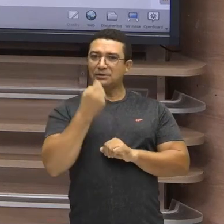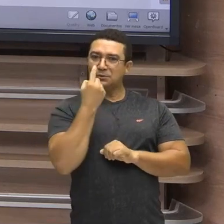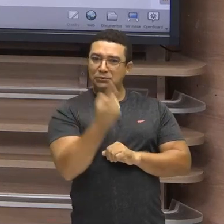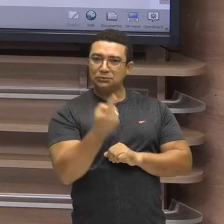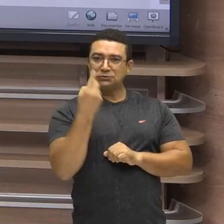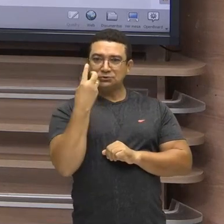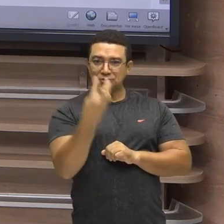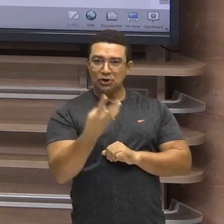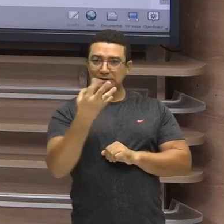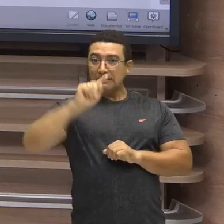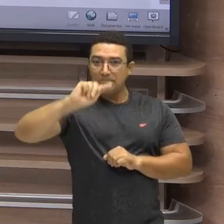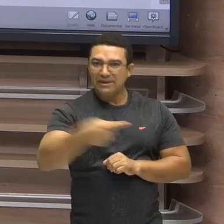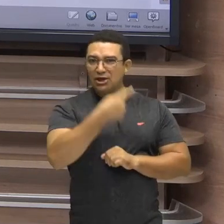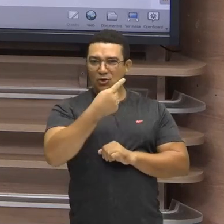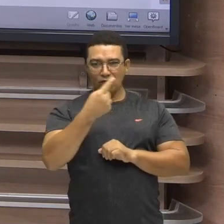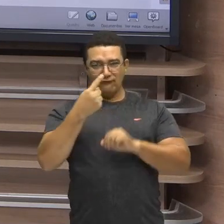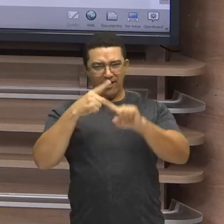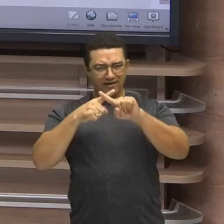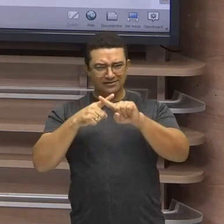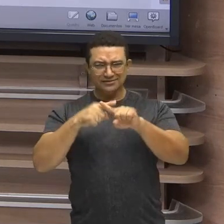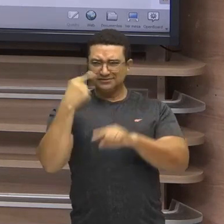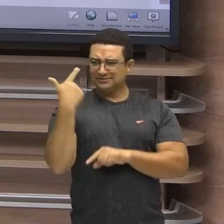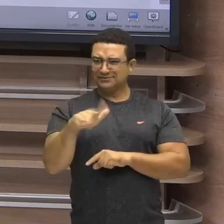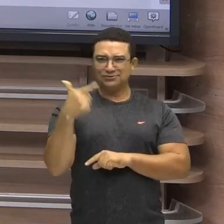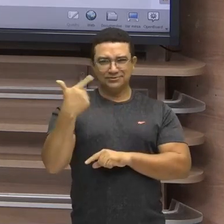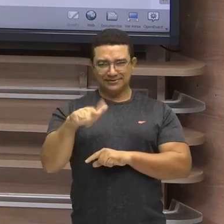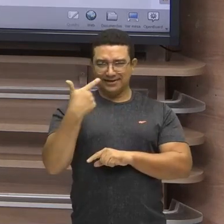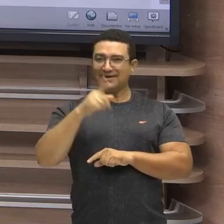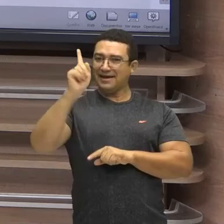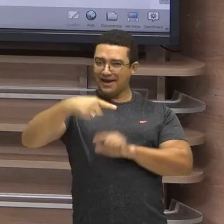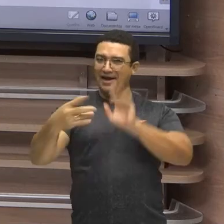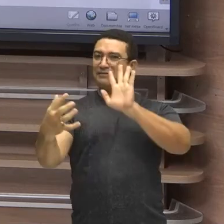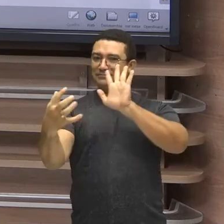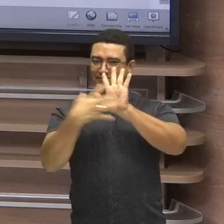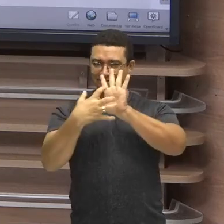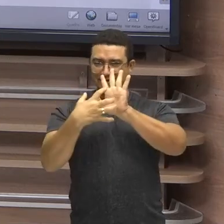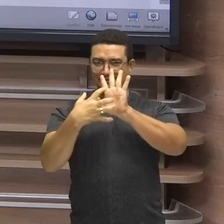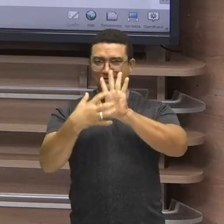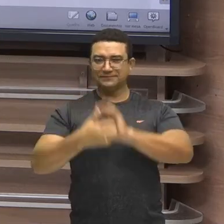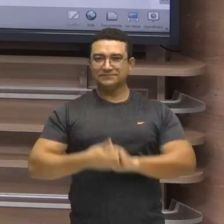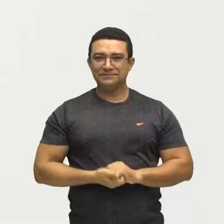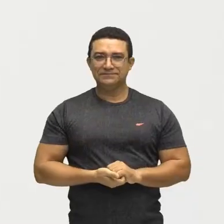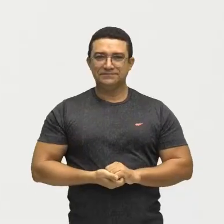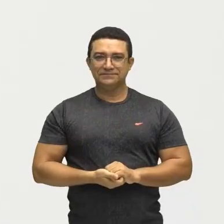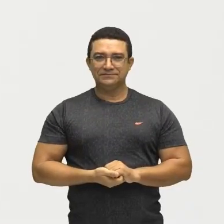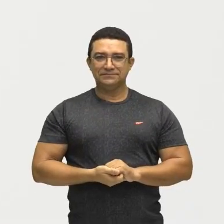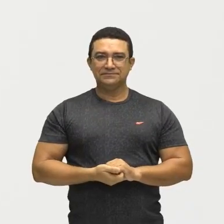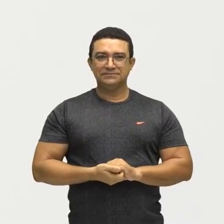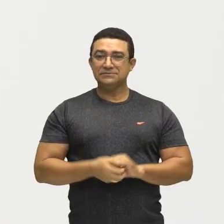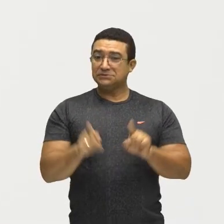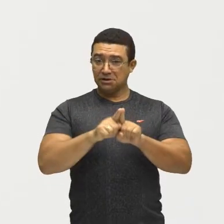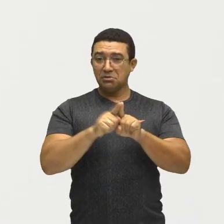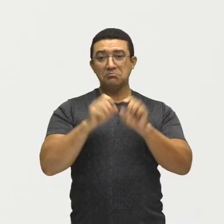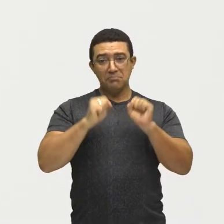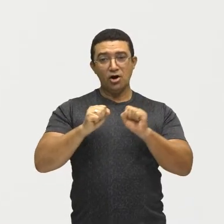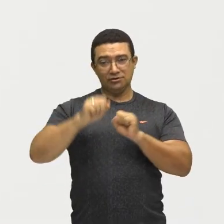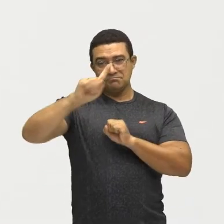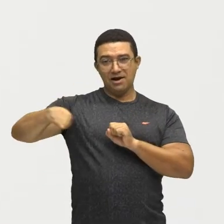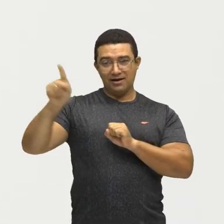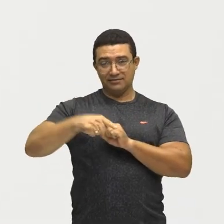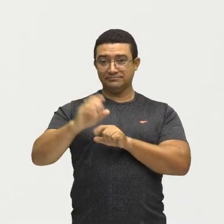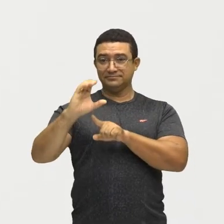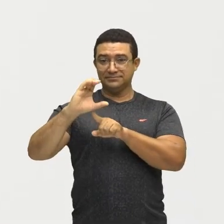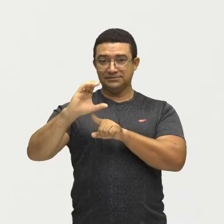que já passou de 1000, né? Então, isso também é um grande exagero. Podemos marcar, né?